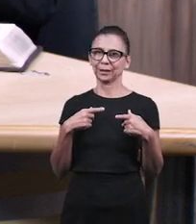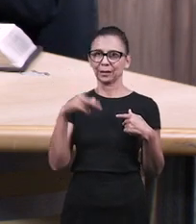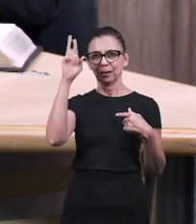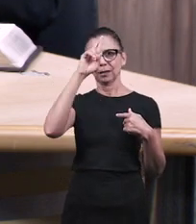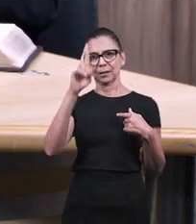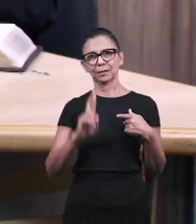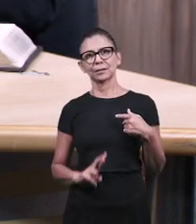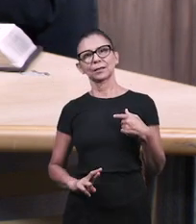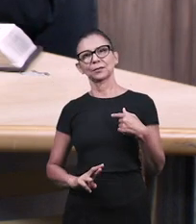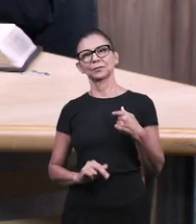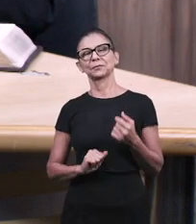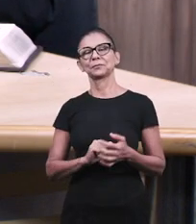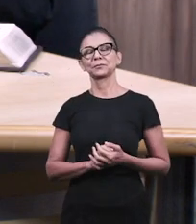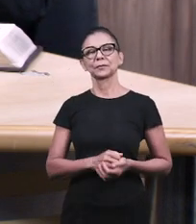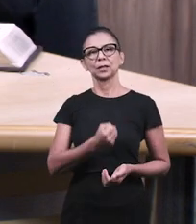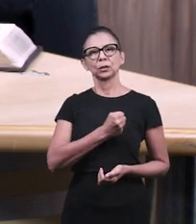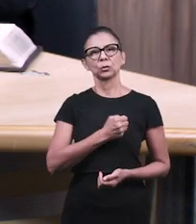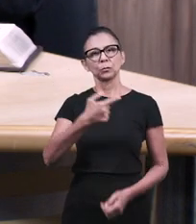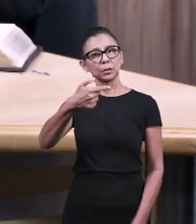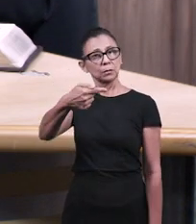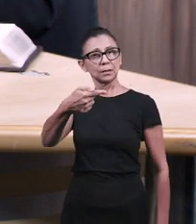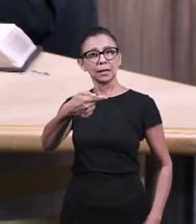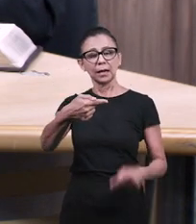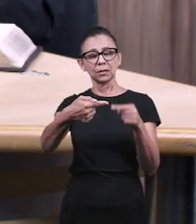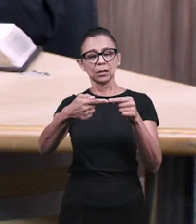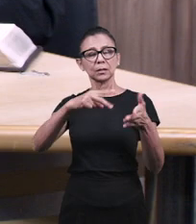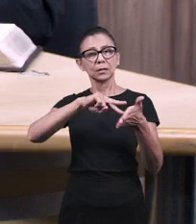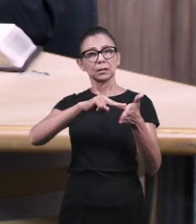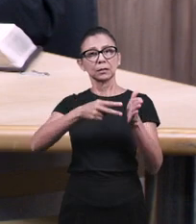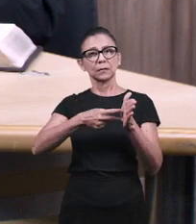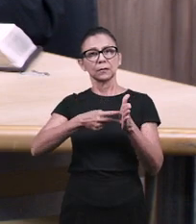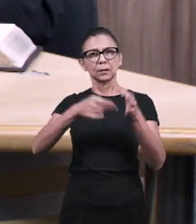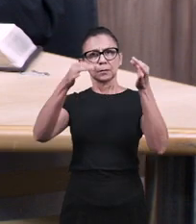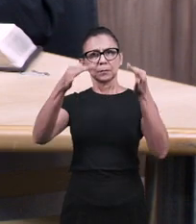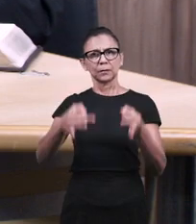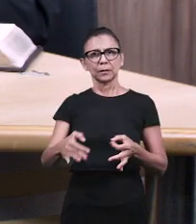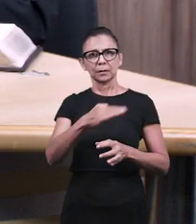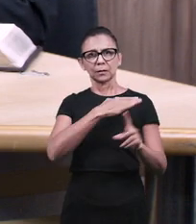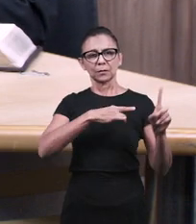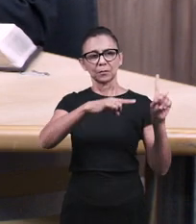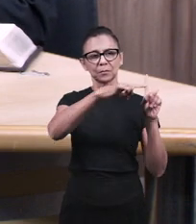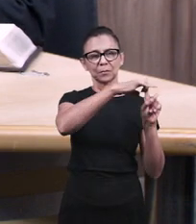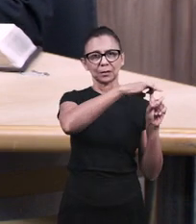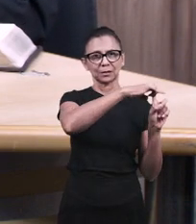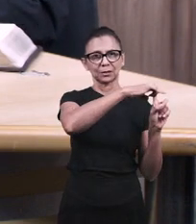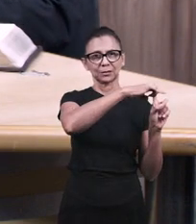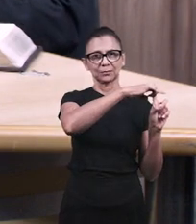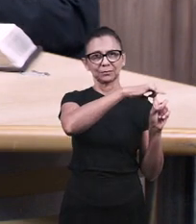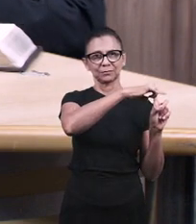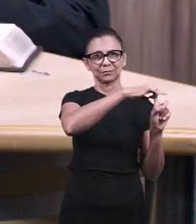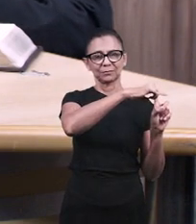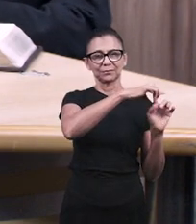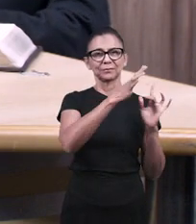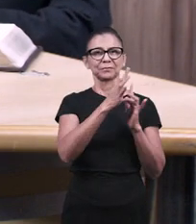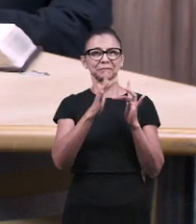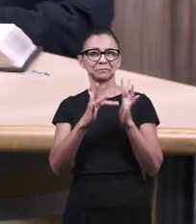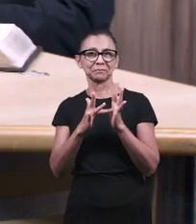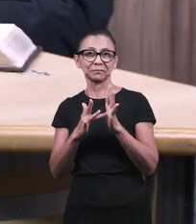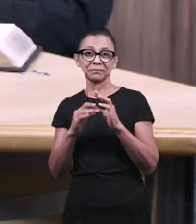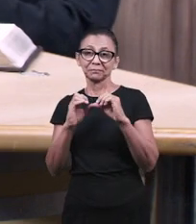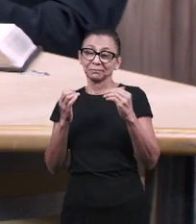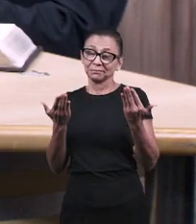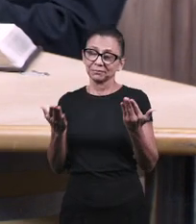fazer está no número 6. O número 7 só pelo sacrifício do Senhor Jesus, né? Não é? Não